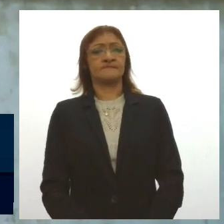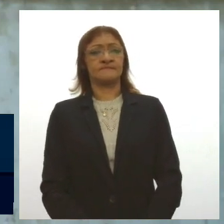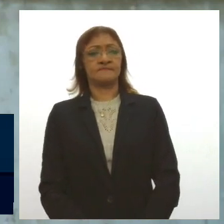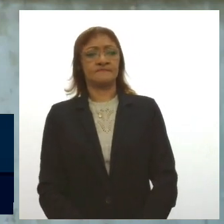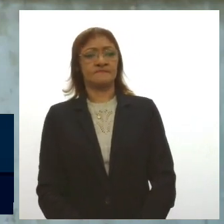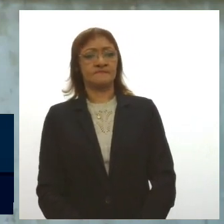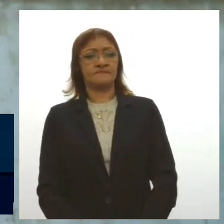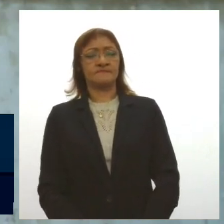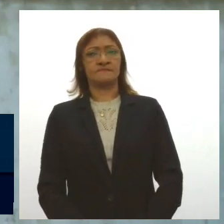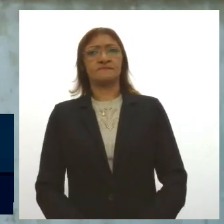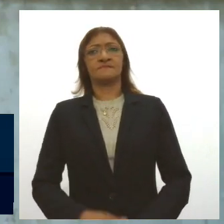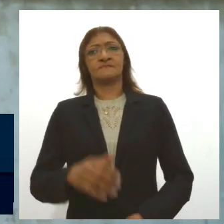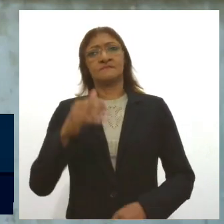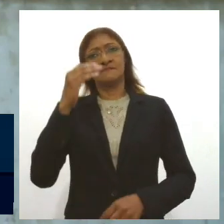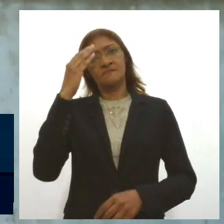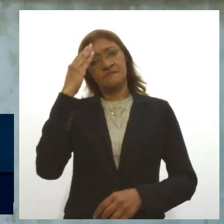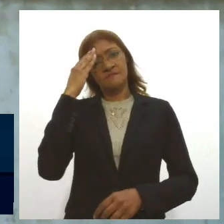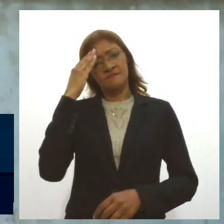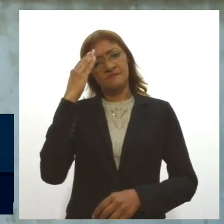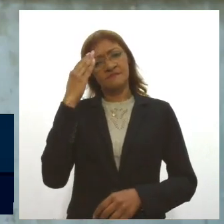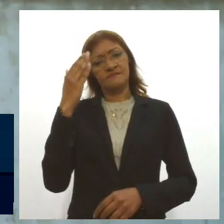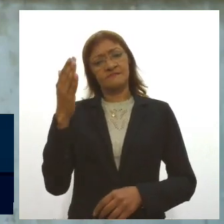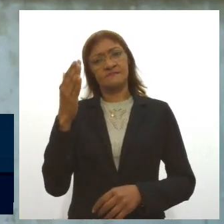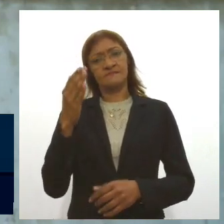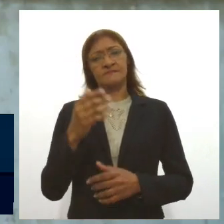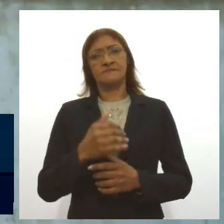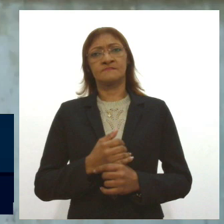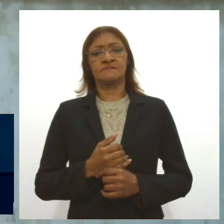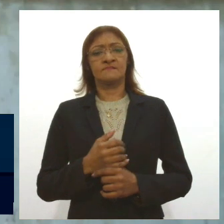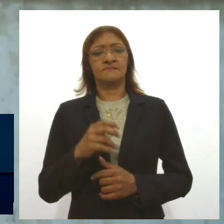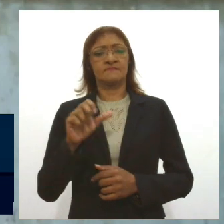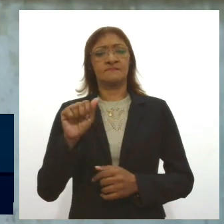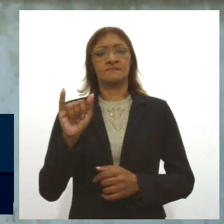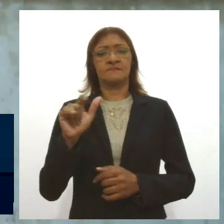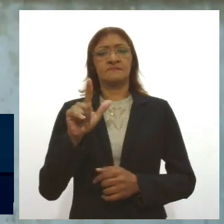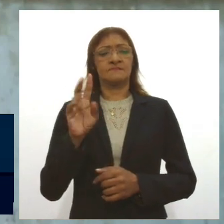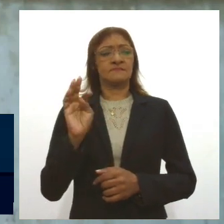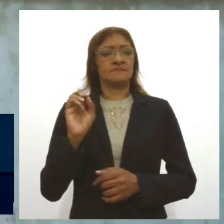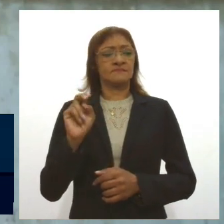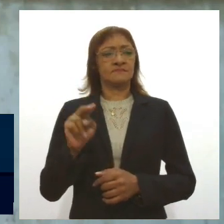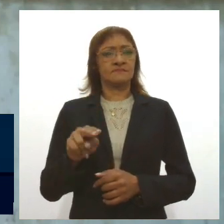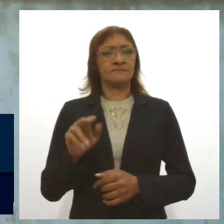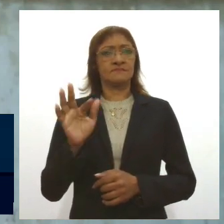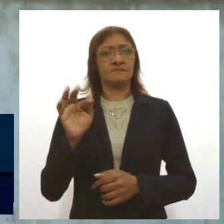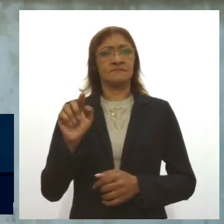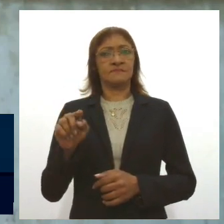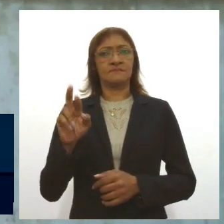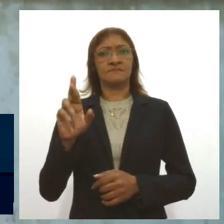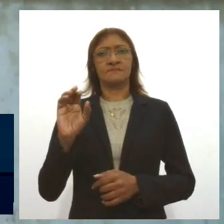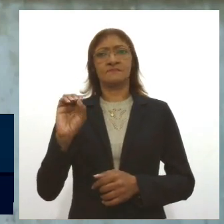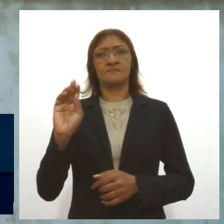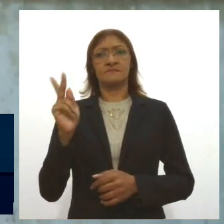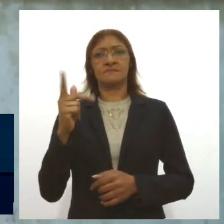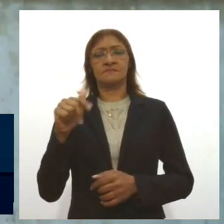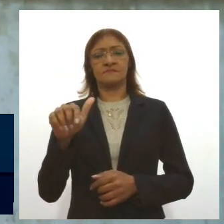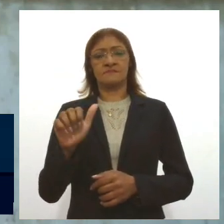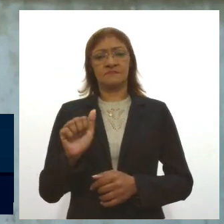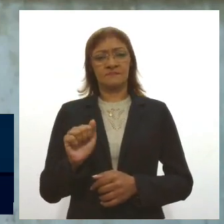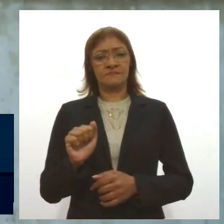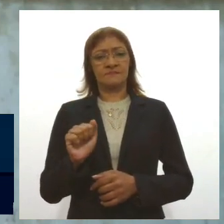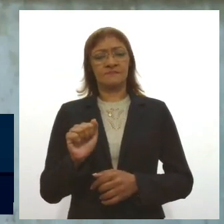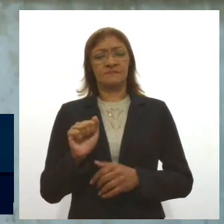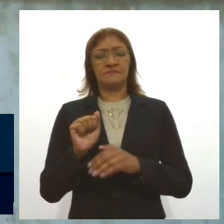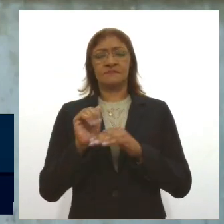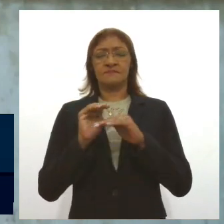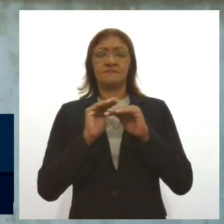Eu quero agradecer ao superintendente Ailton Francisco da Rocha, toda a sua equipe, dizer,